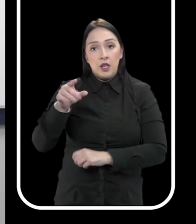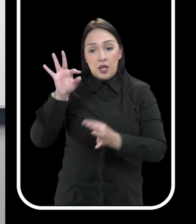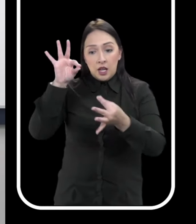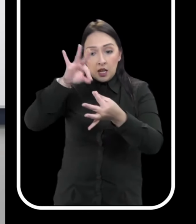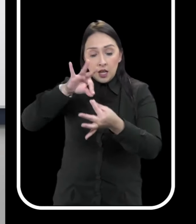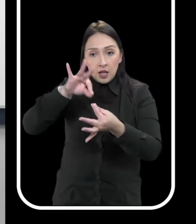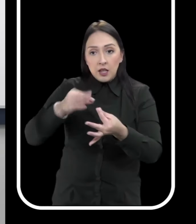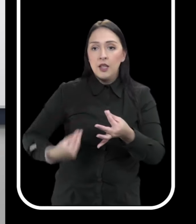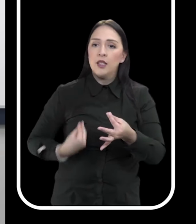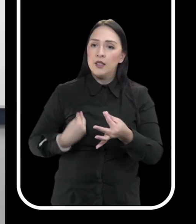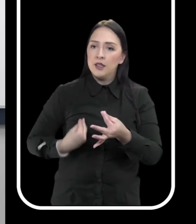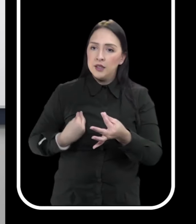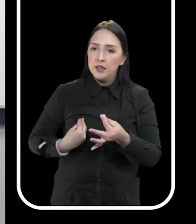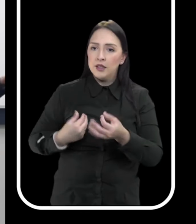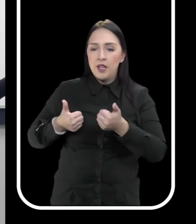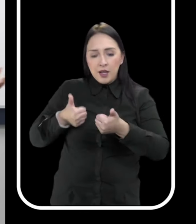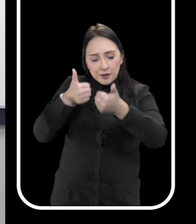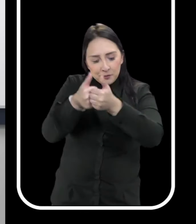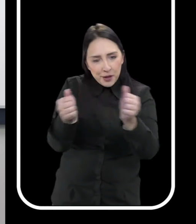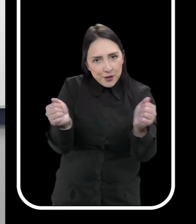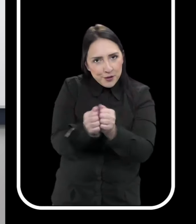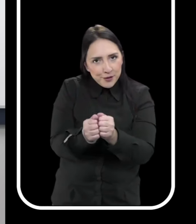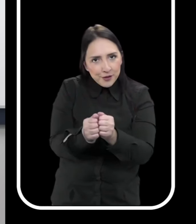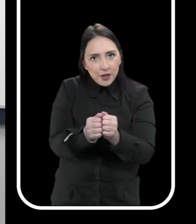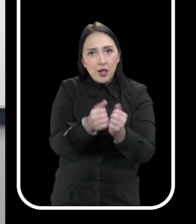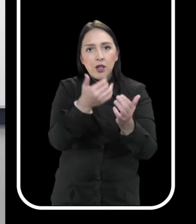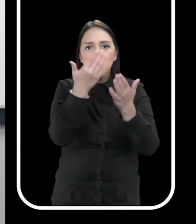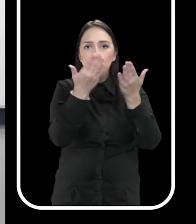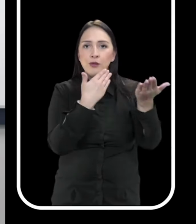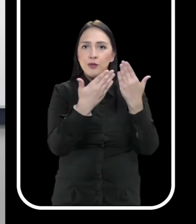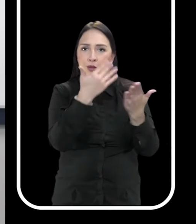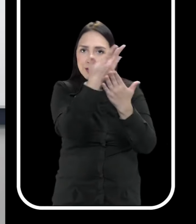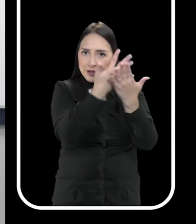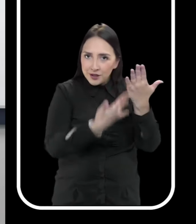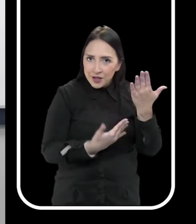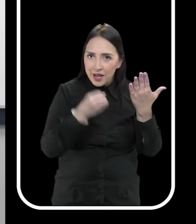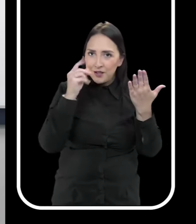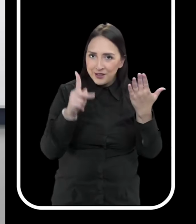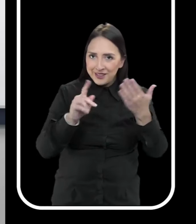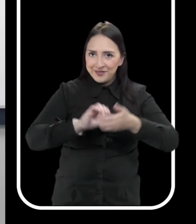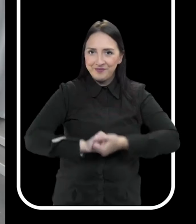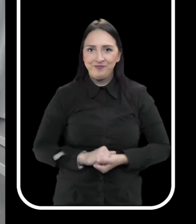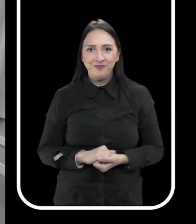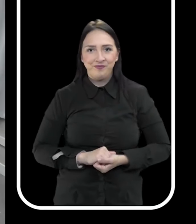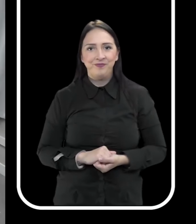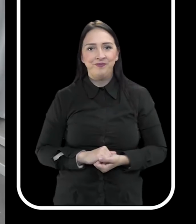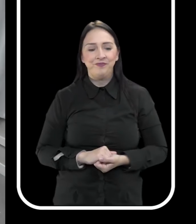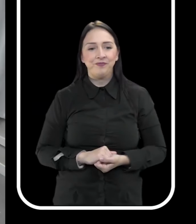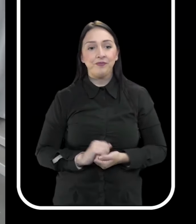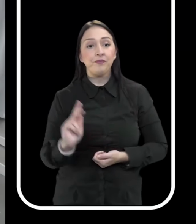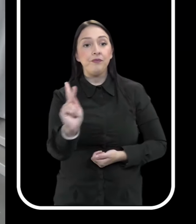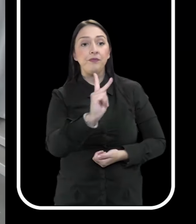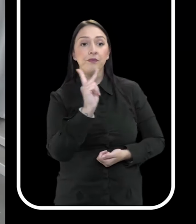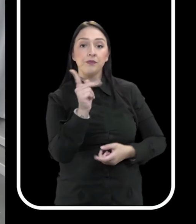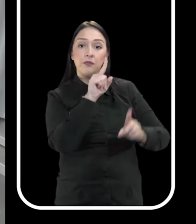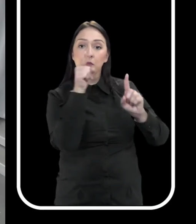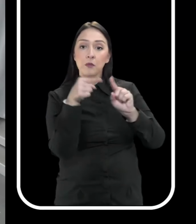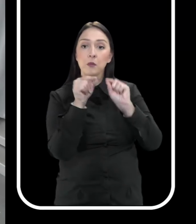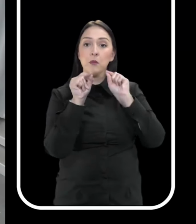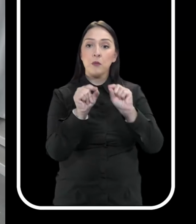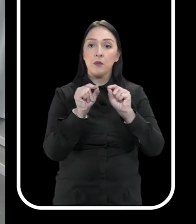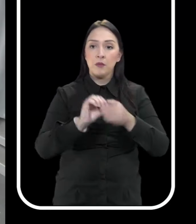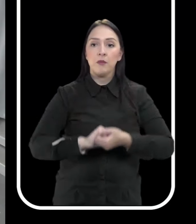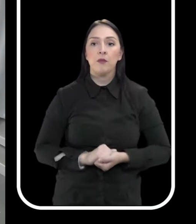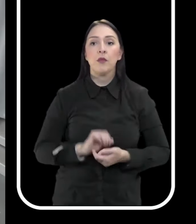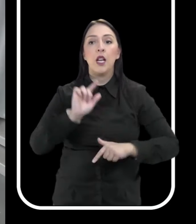o especialista, e eu estarei, então, acompanhando vocês no chat. Ok. Tá? Bom, o nosso objetivo